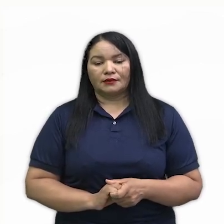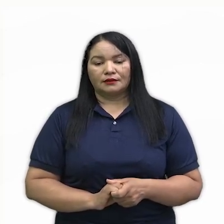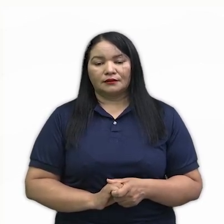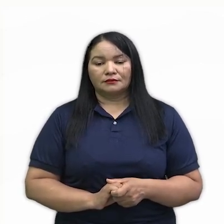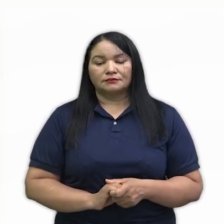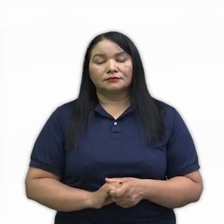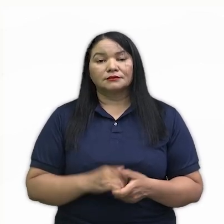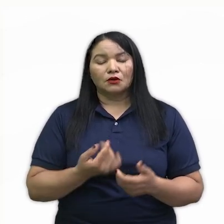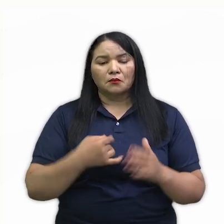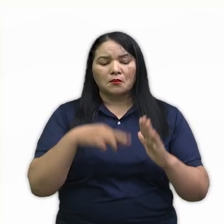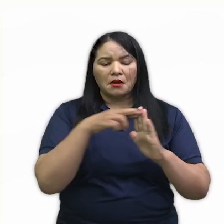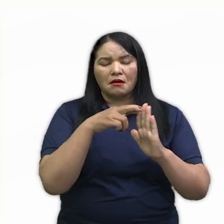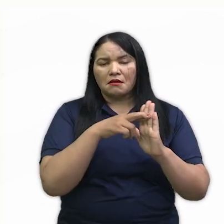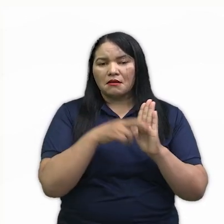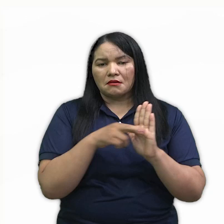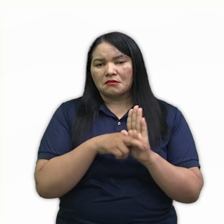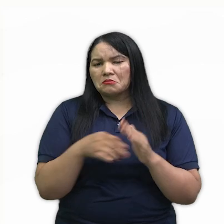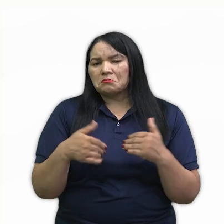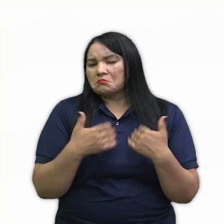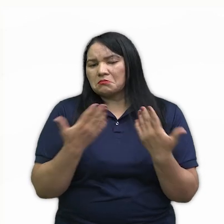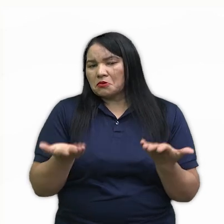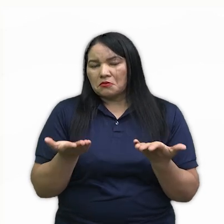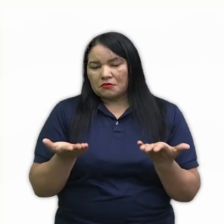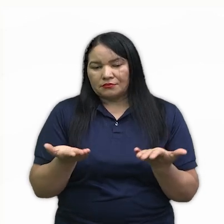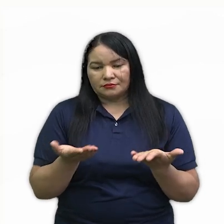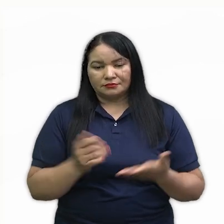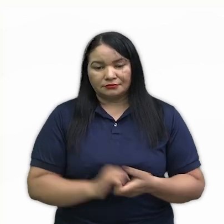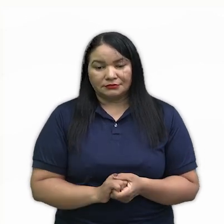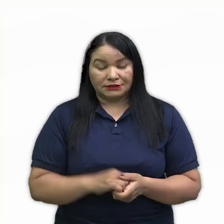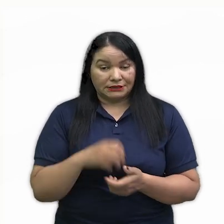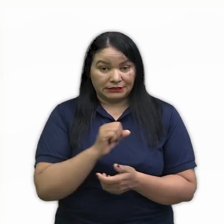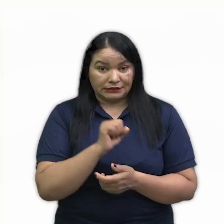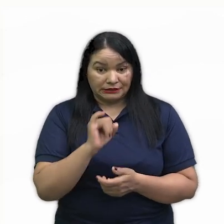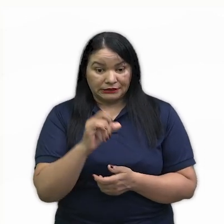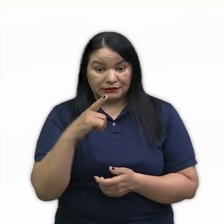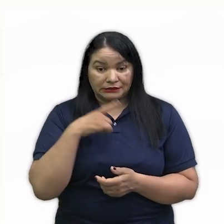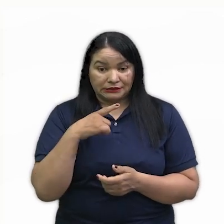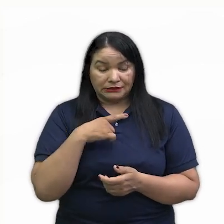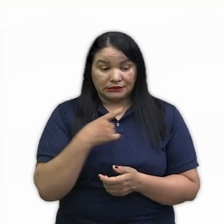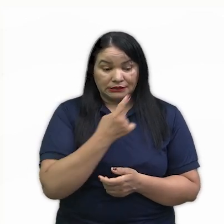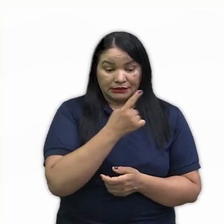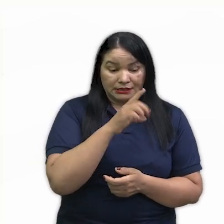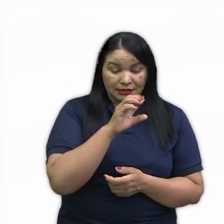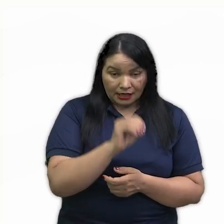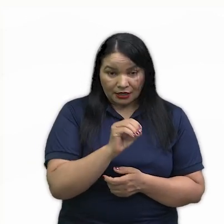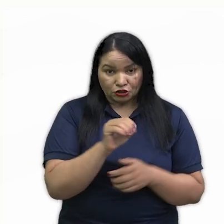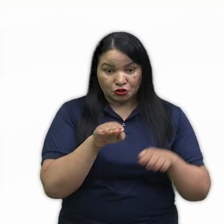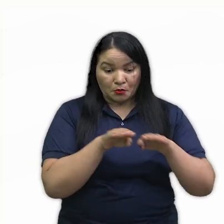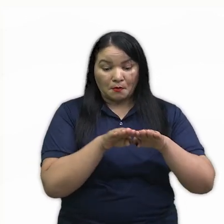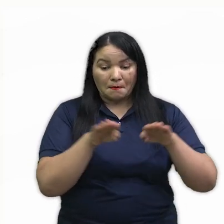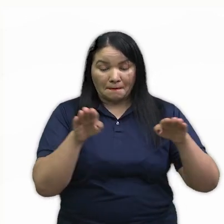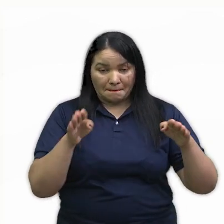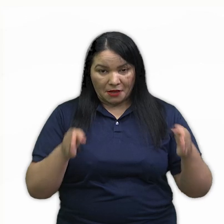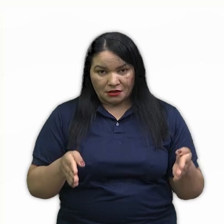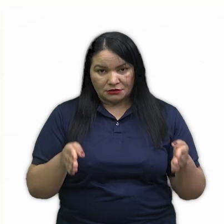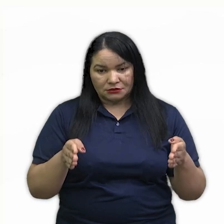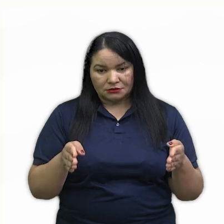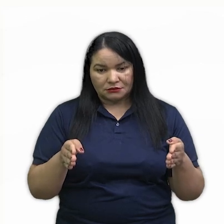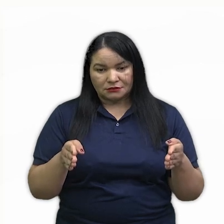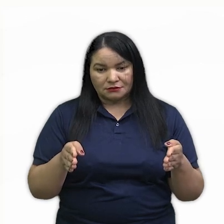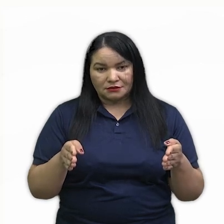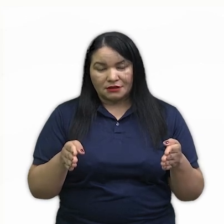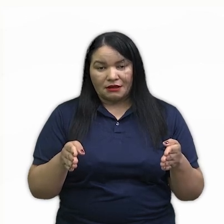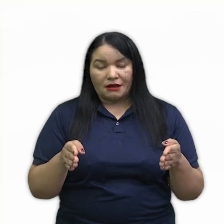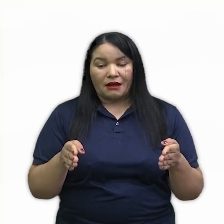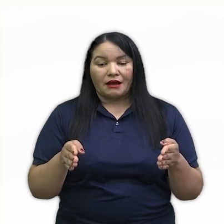dessa sequência? Muito bem. Se houver 10 mesas, quais